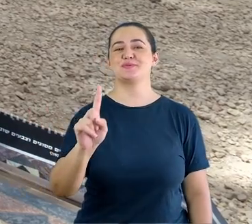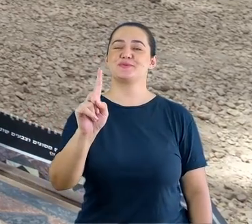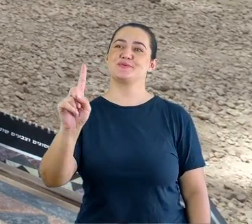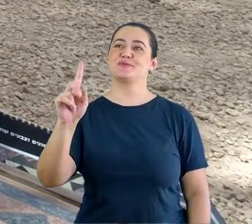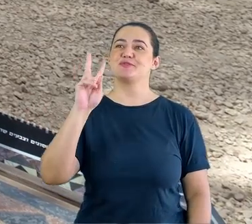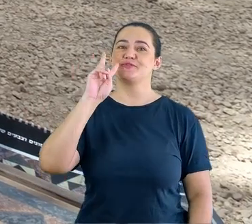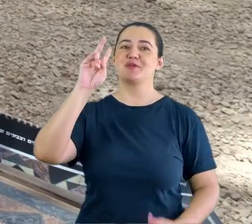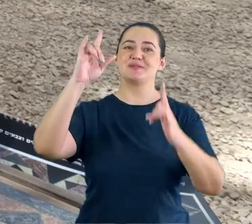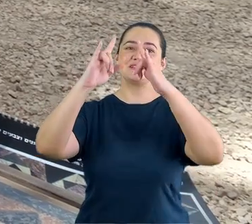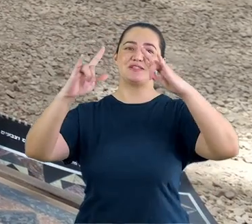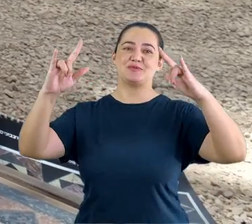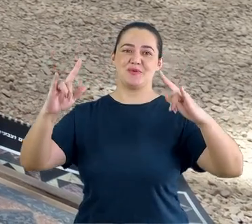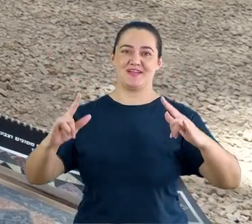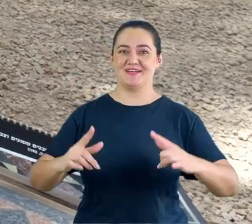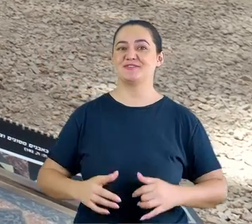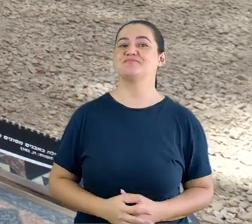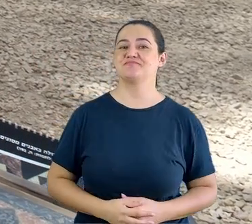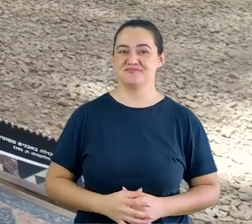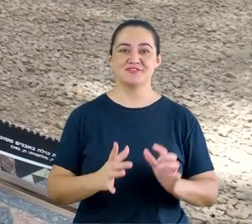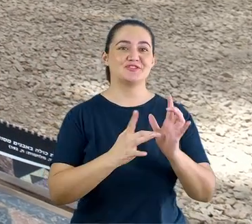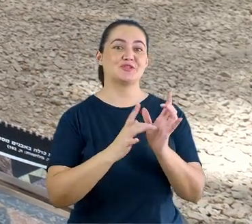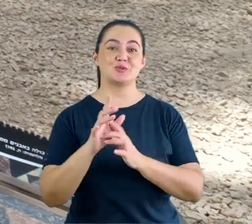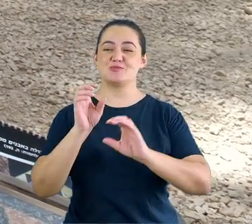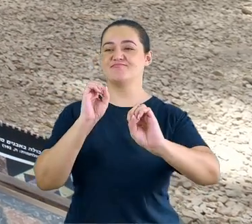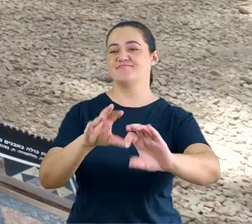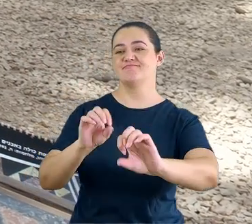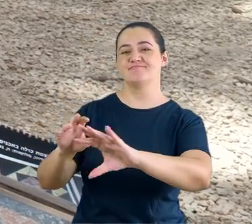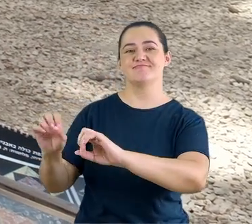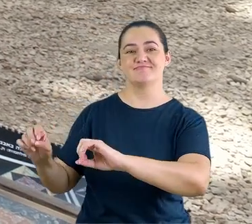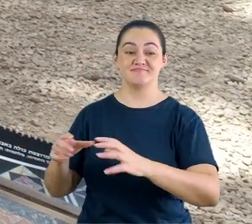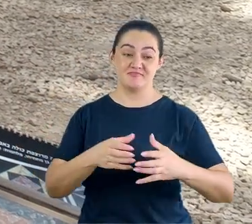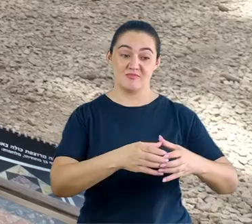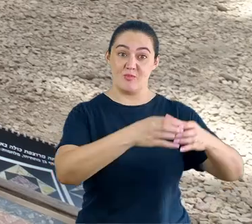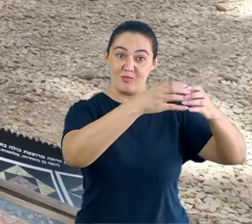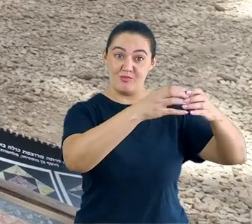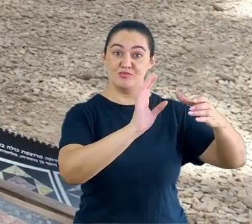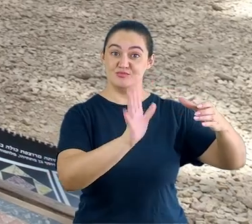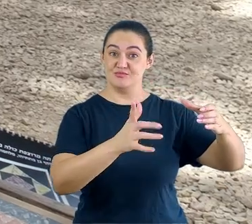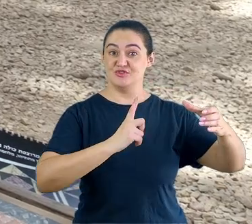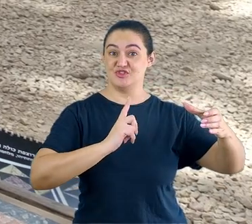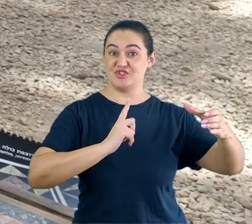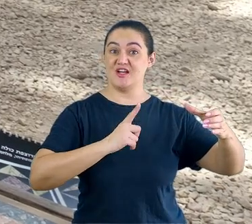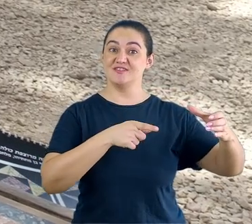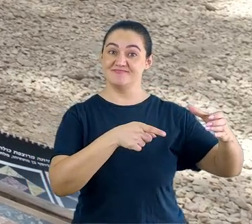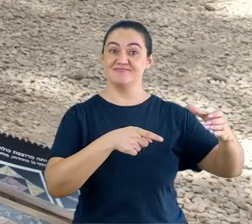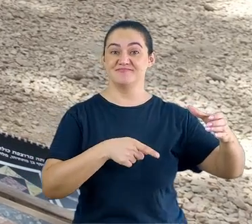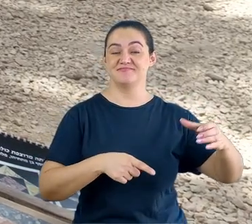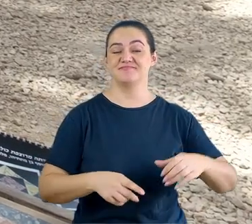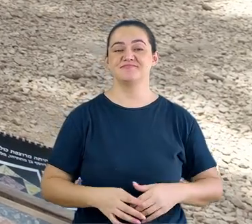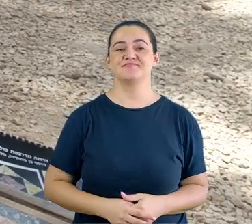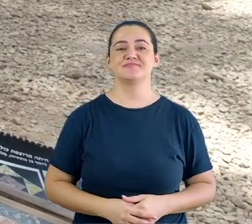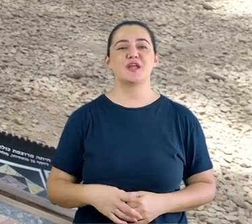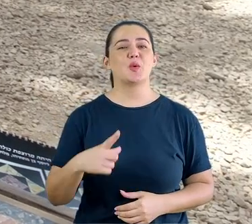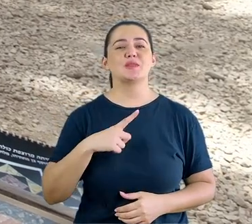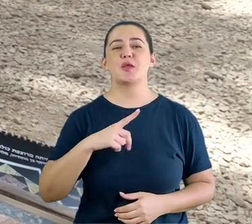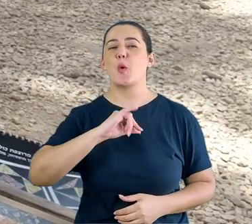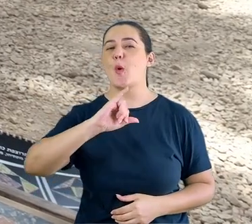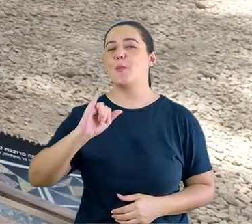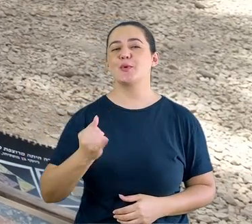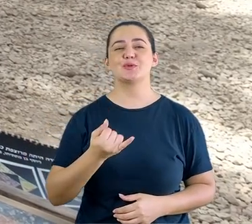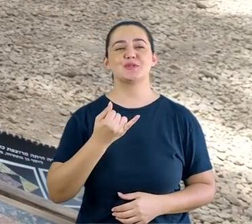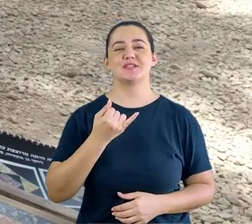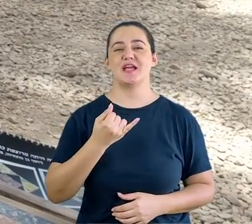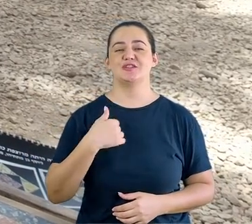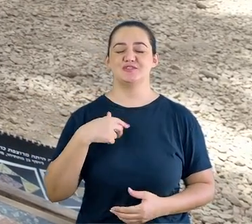para o santuário e dando as suas mensagens, sua pregação, quem sabe realizando algumas curas. Eu tenho o